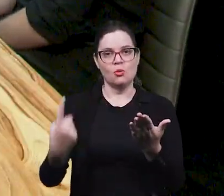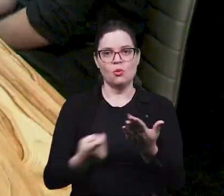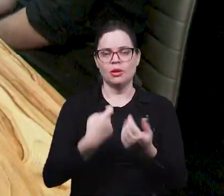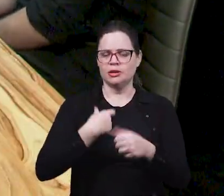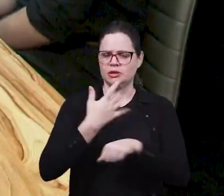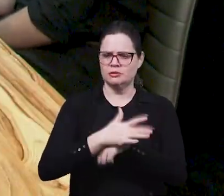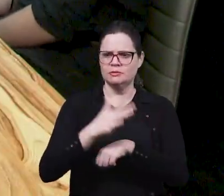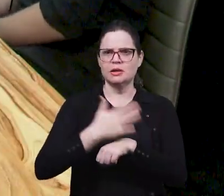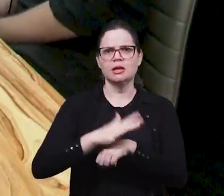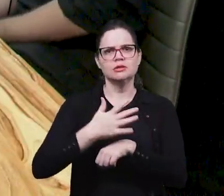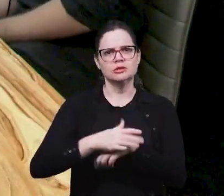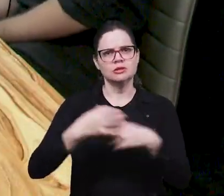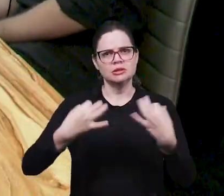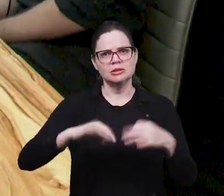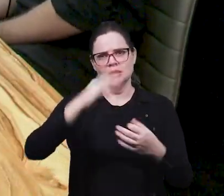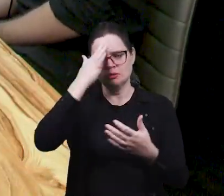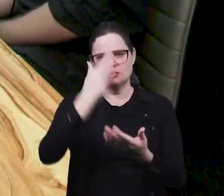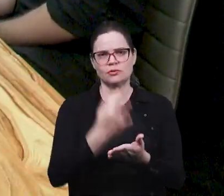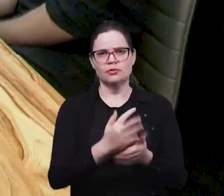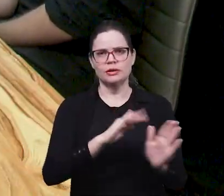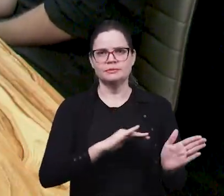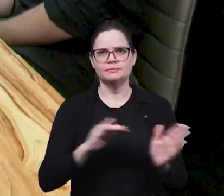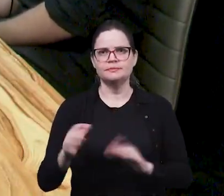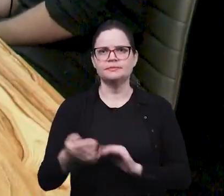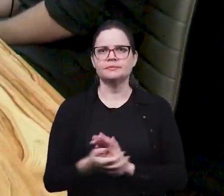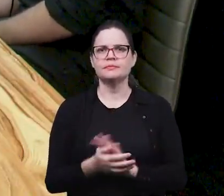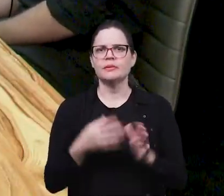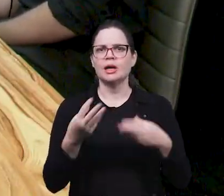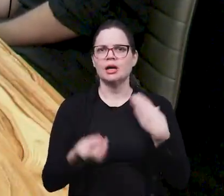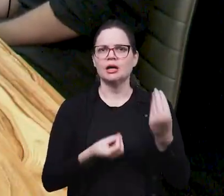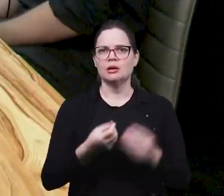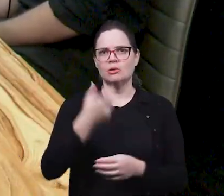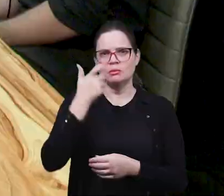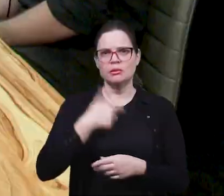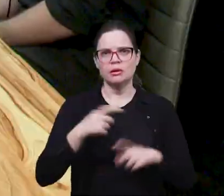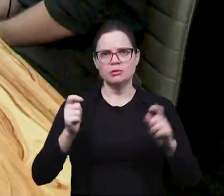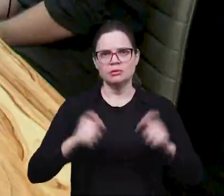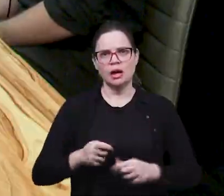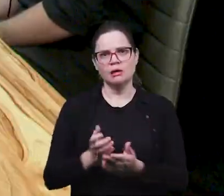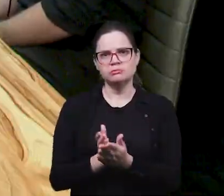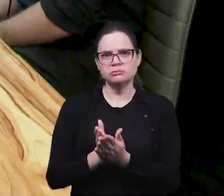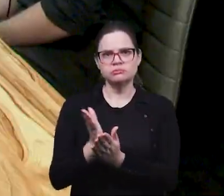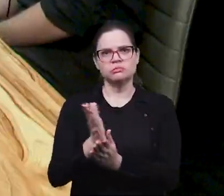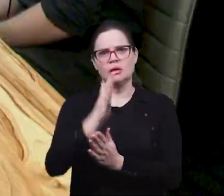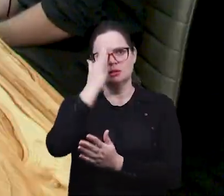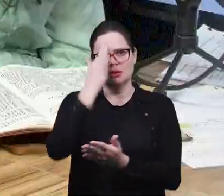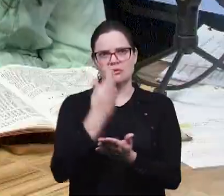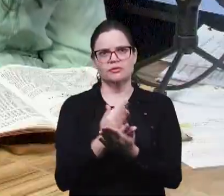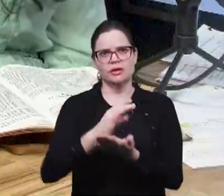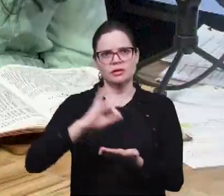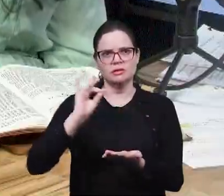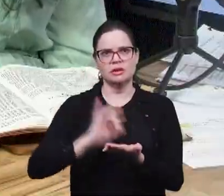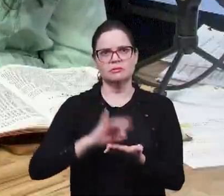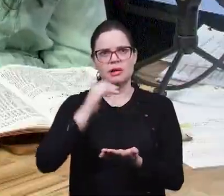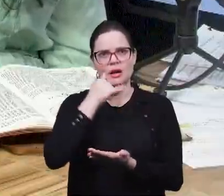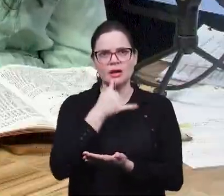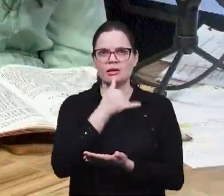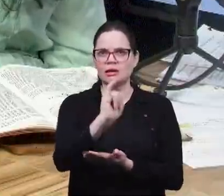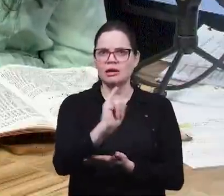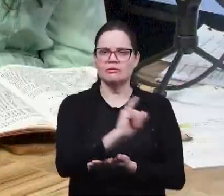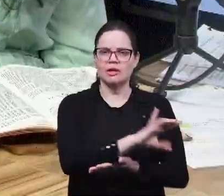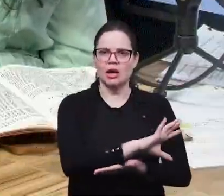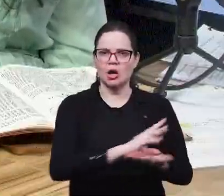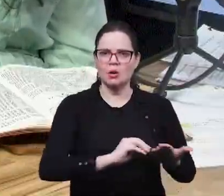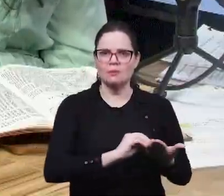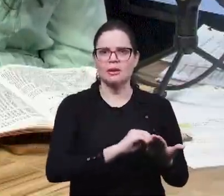assim, como que eu vou me manter firme na fé? Como que eu vou me manter firme para não ser contaminado com este mundo? É através dos